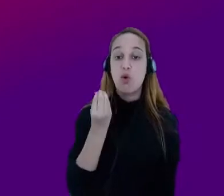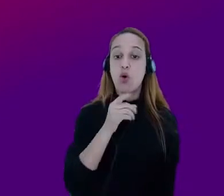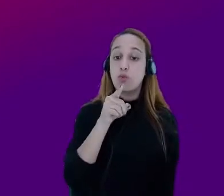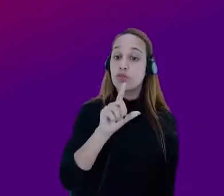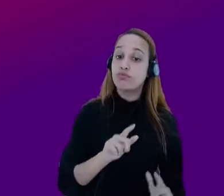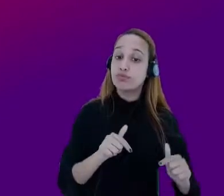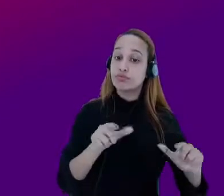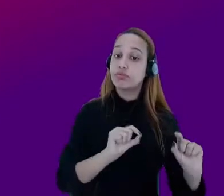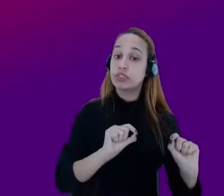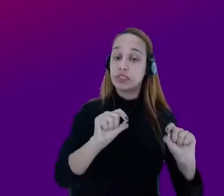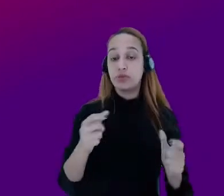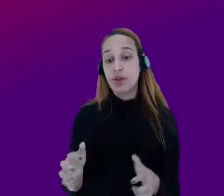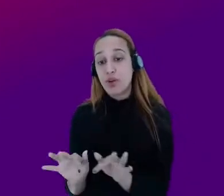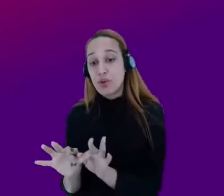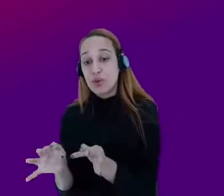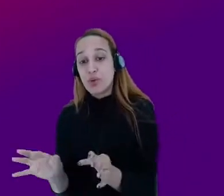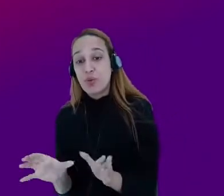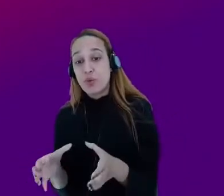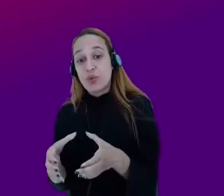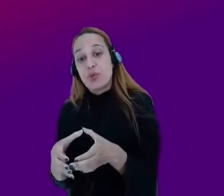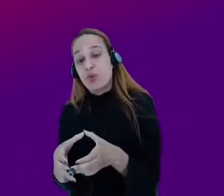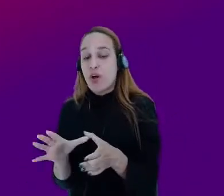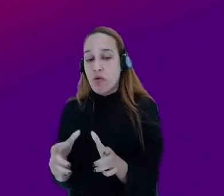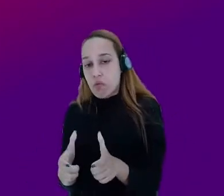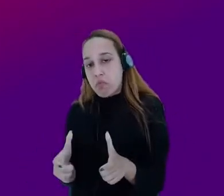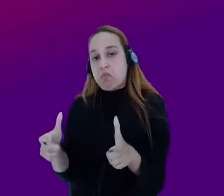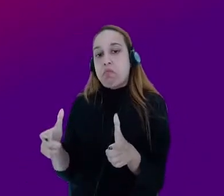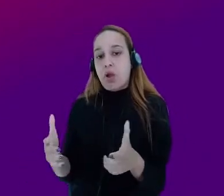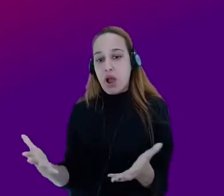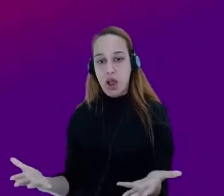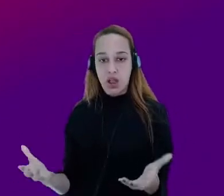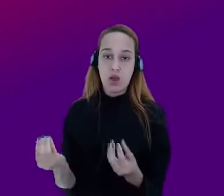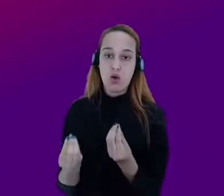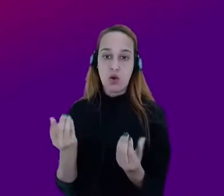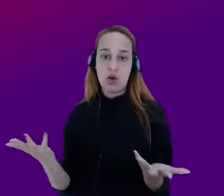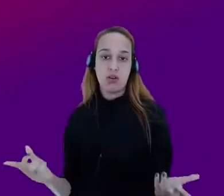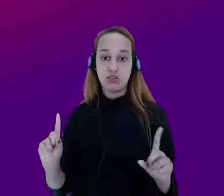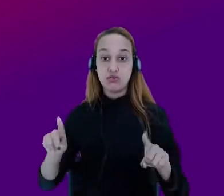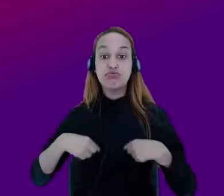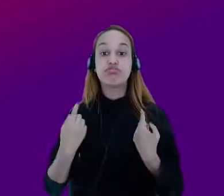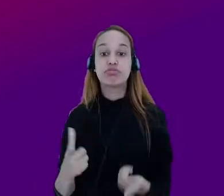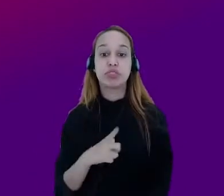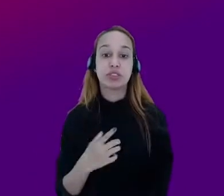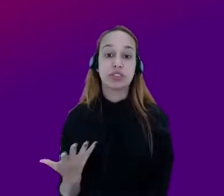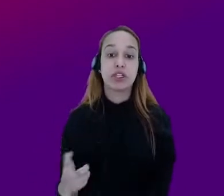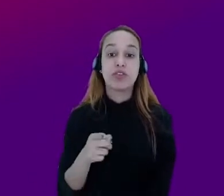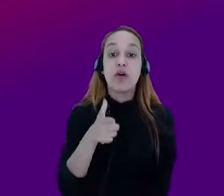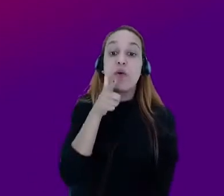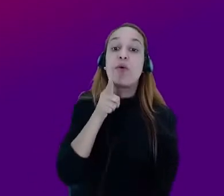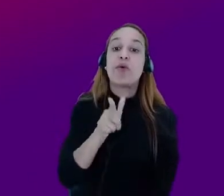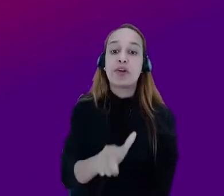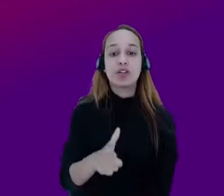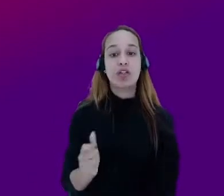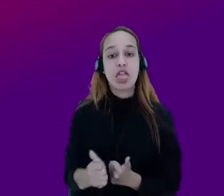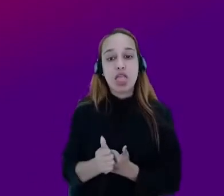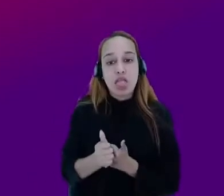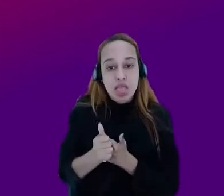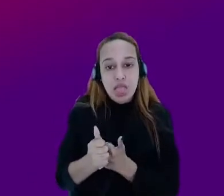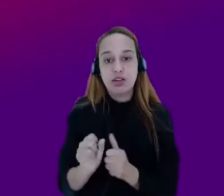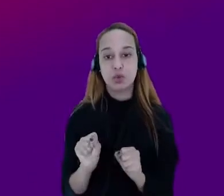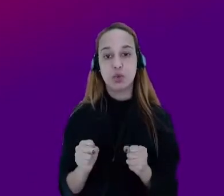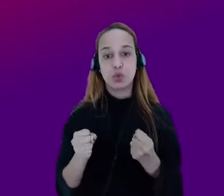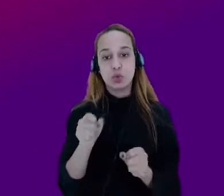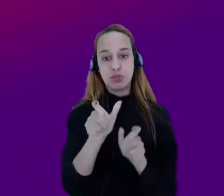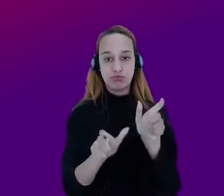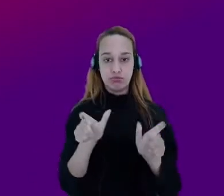para uma corretora pequena, uma corretora média? Qual que é o desafio que você tem, né? Como que você consegue manter o engajamento das pessoas? Como